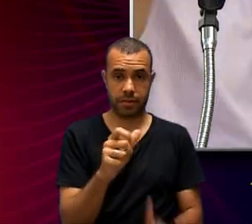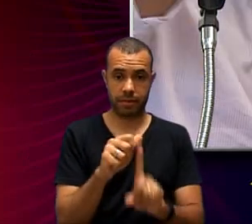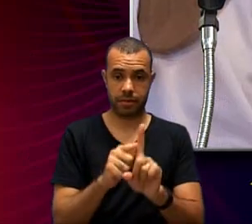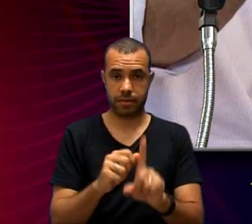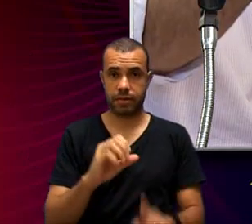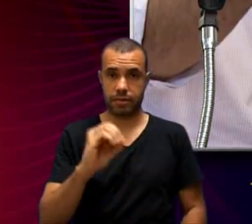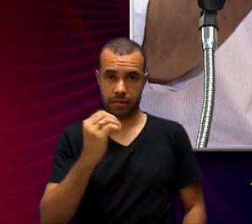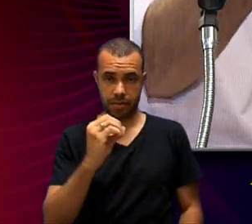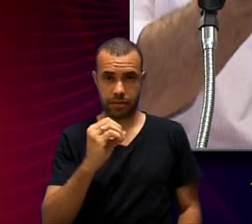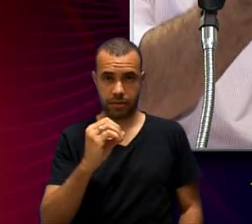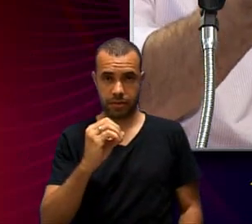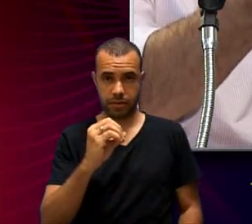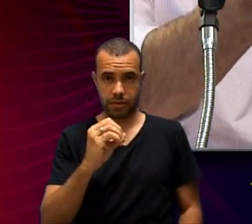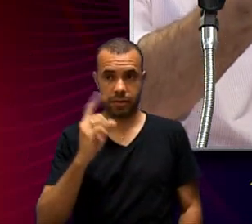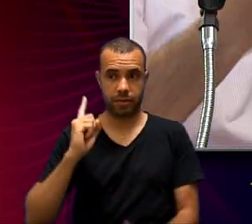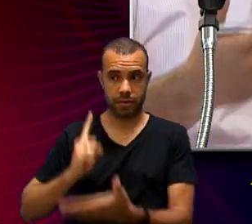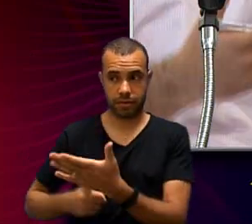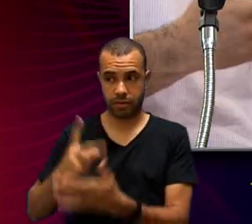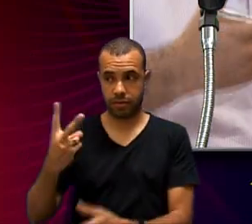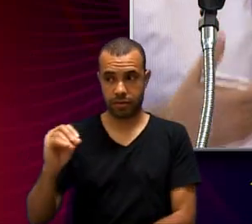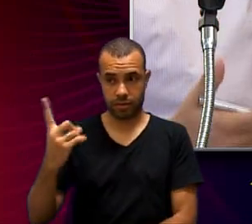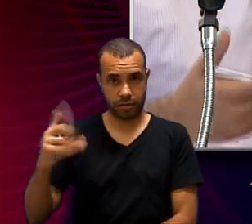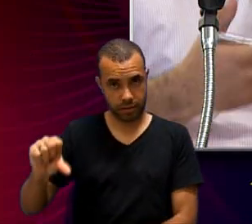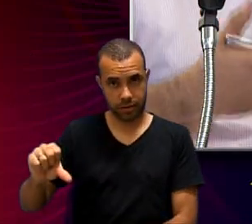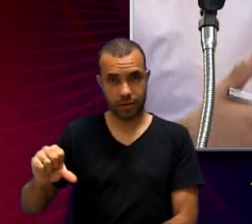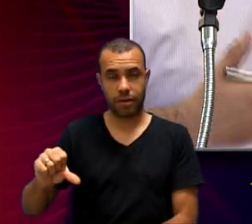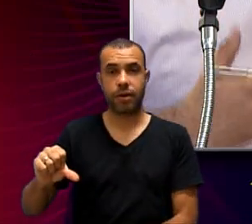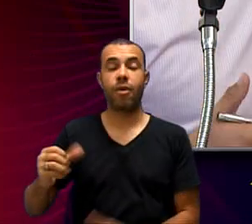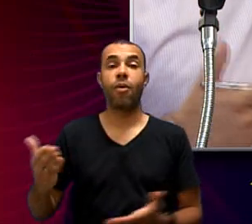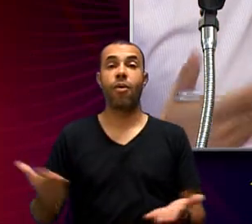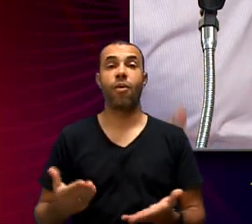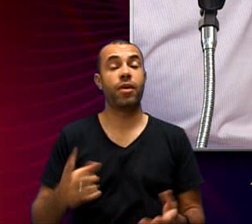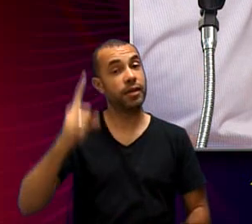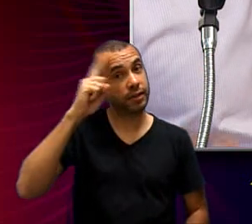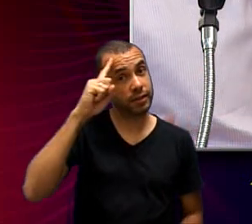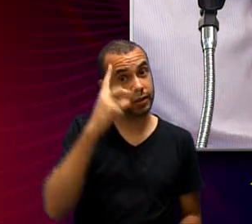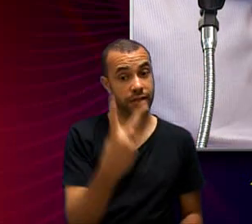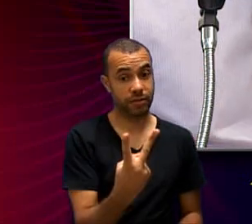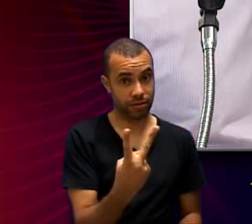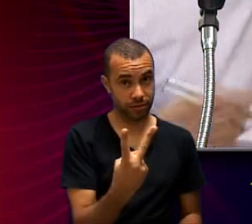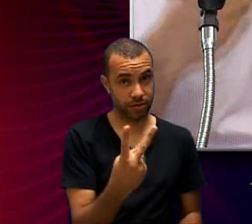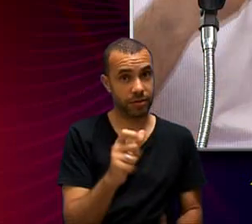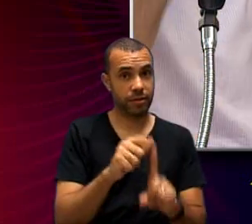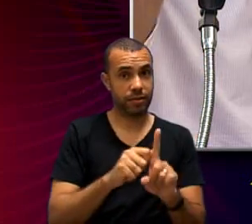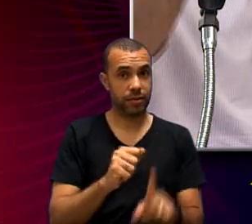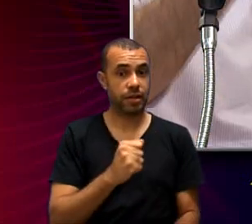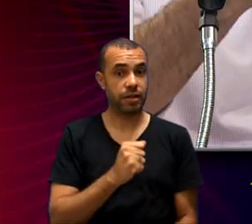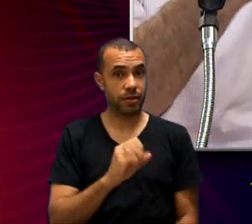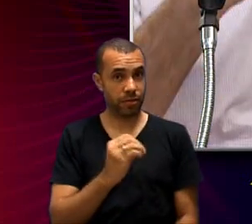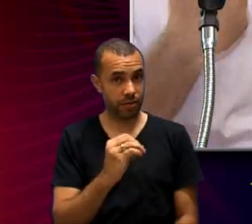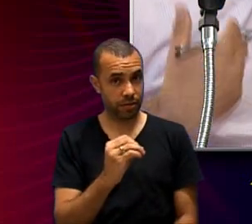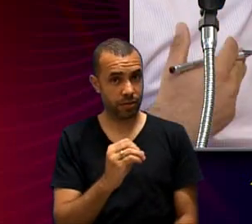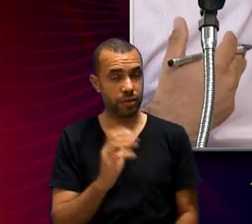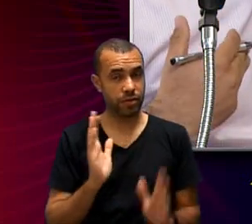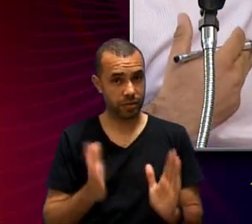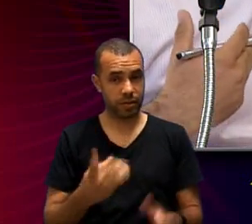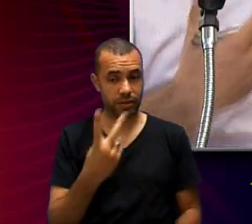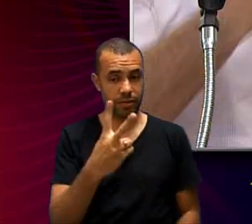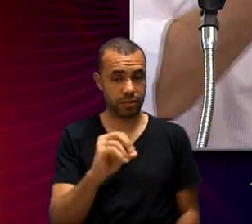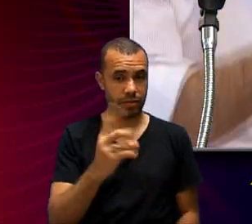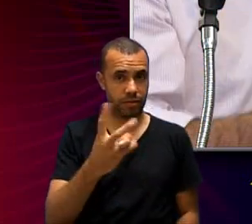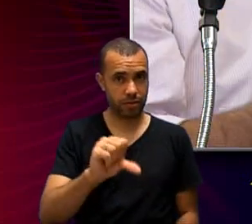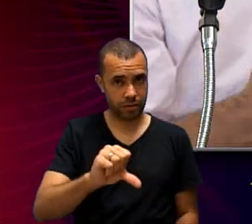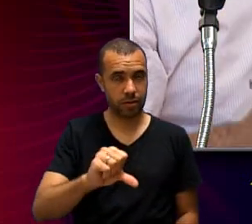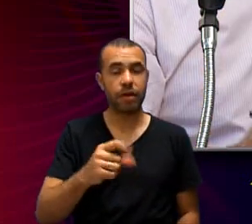de receita, certo? Nós estamos dia 1º, dia 2 de outubro de 2019. Quanto em percentual está em baixa